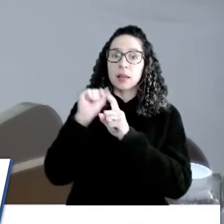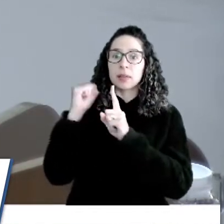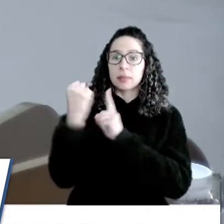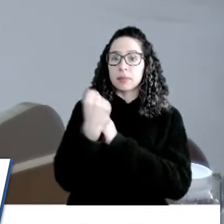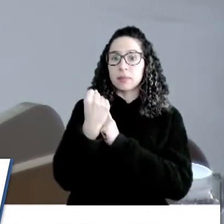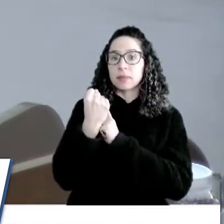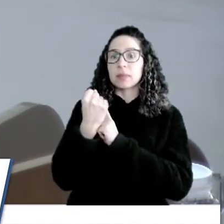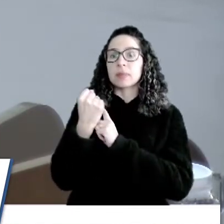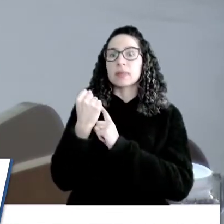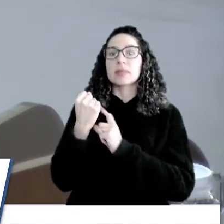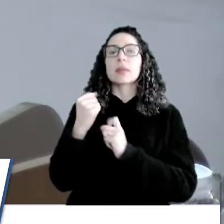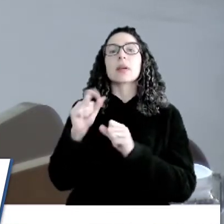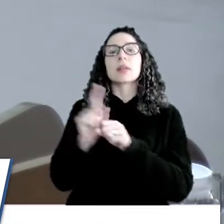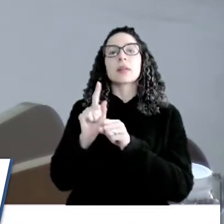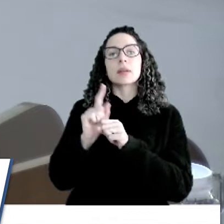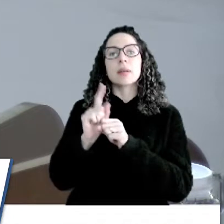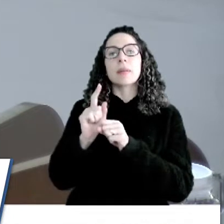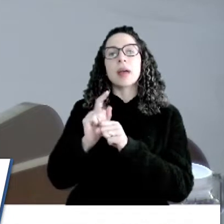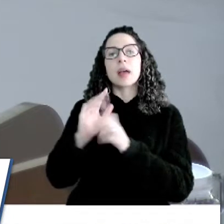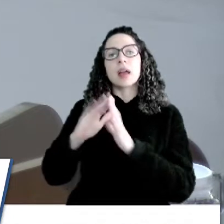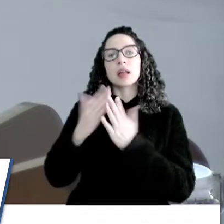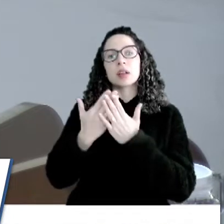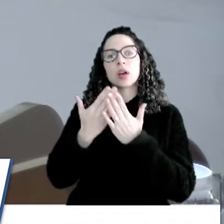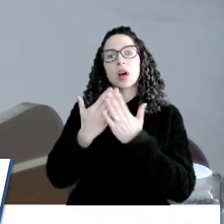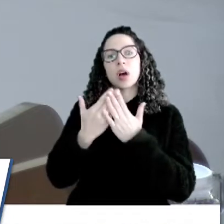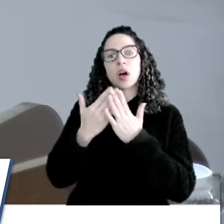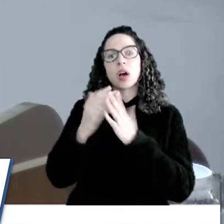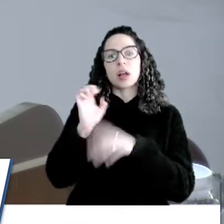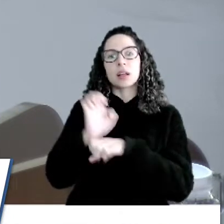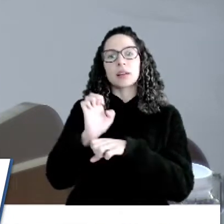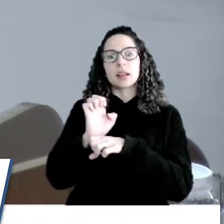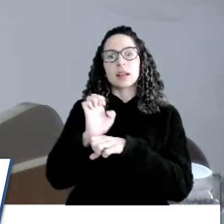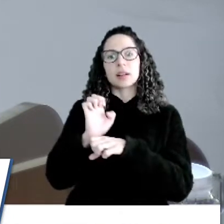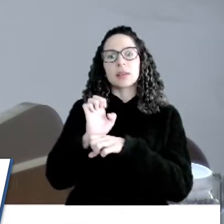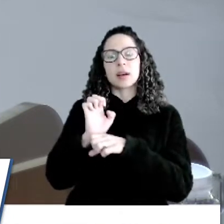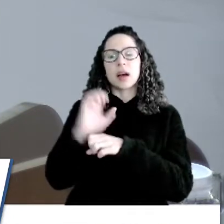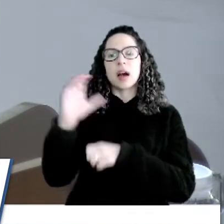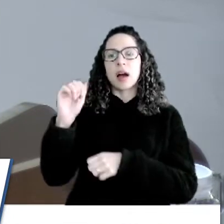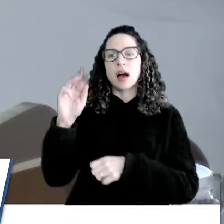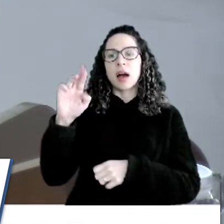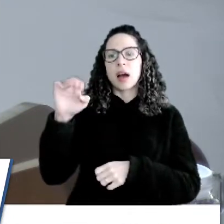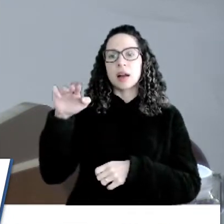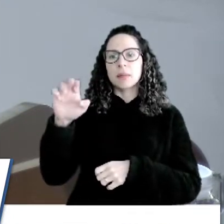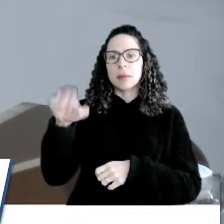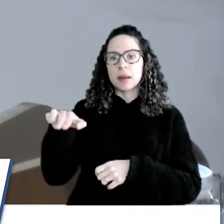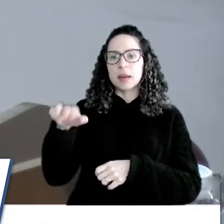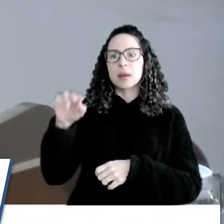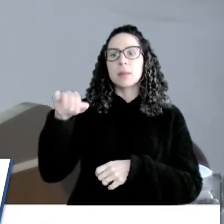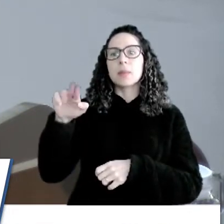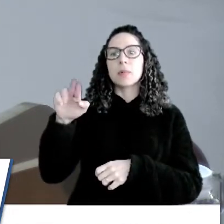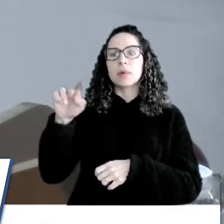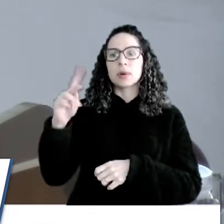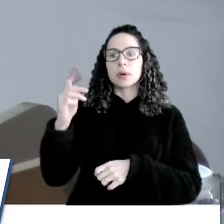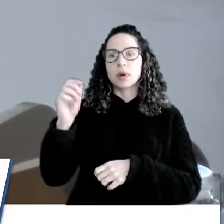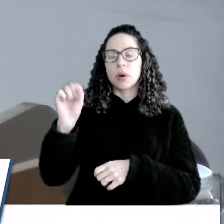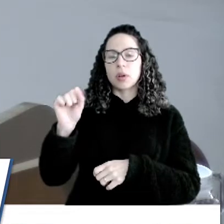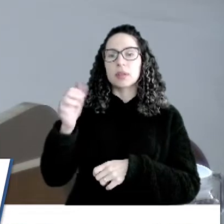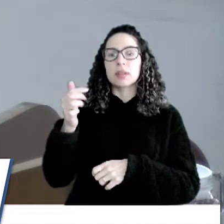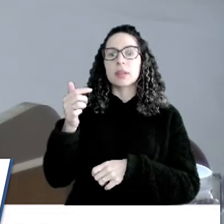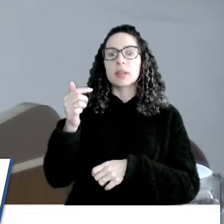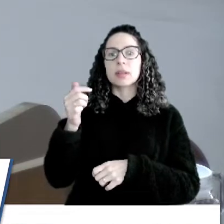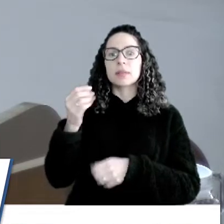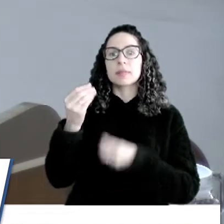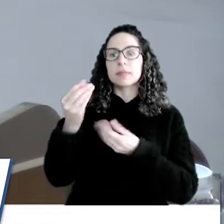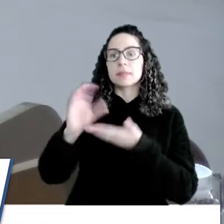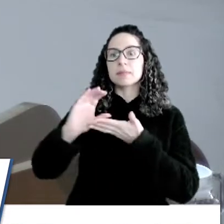como a escola estadual Carmen Munhoz, que nós destinamos mais 100 mil reais também. Essa, no